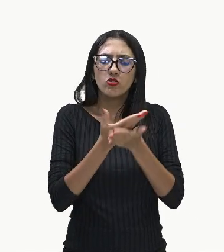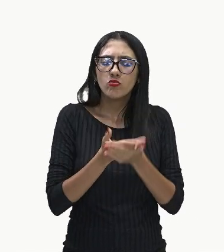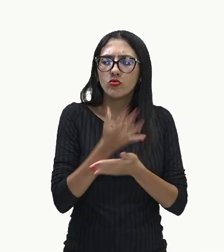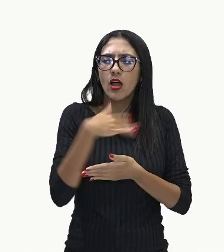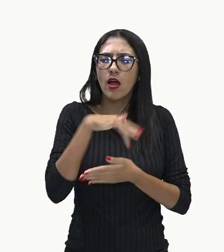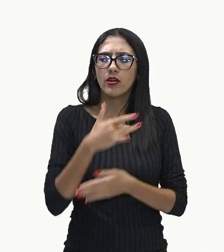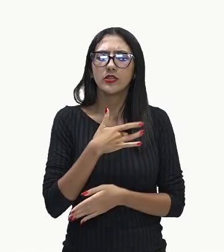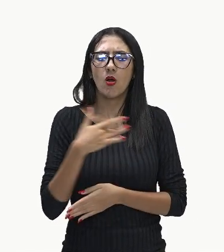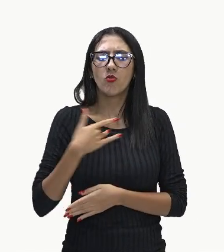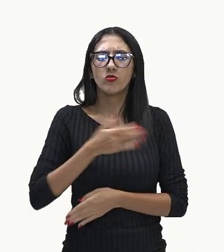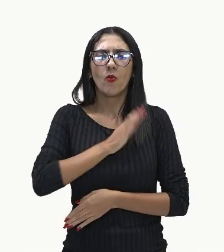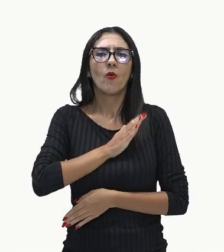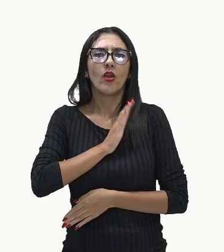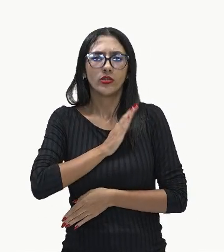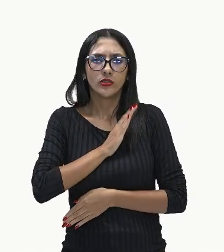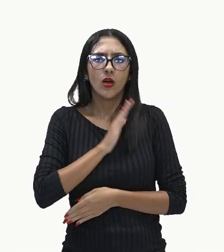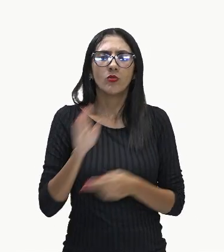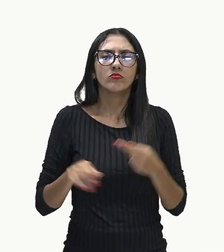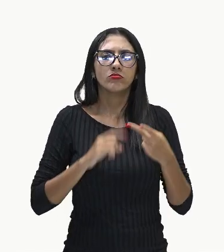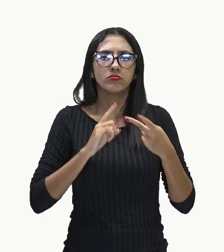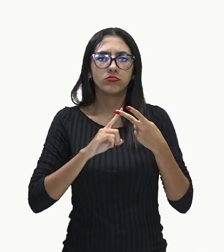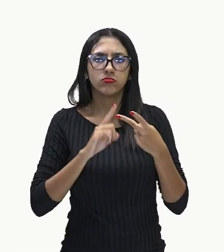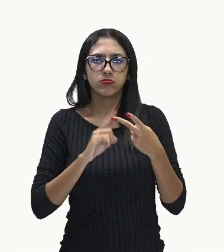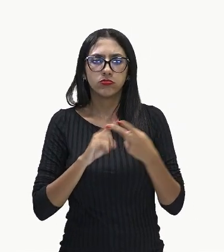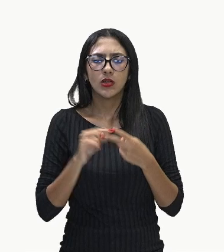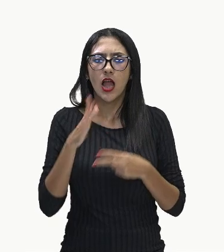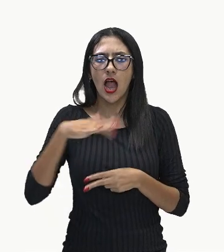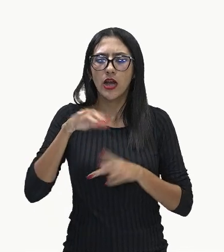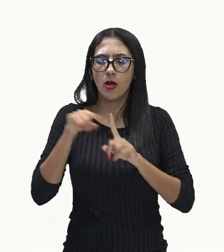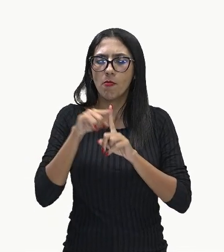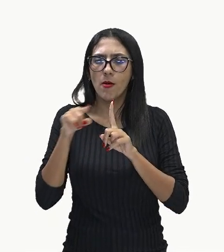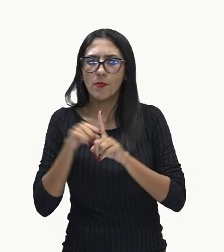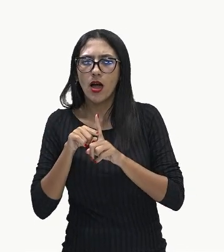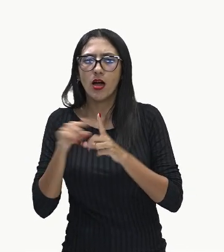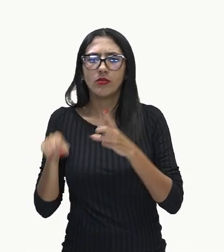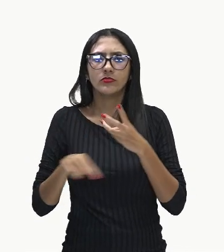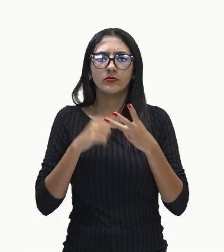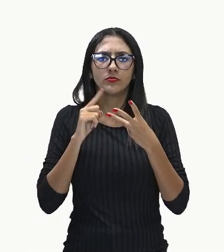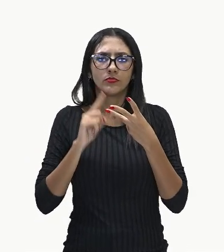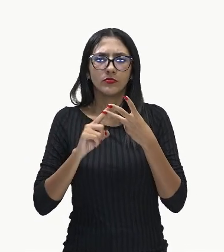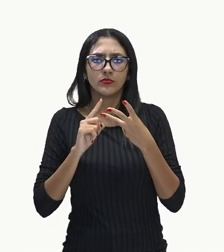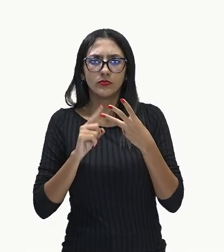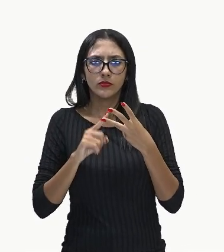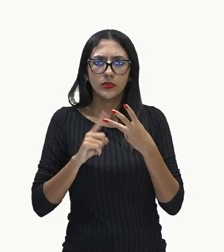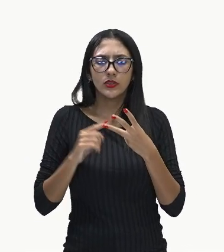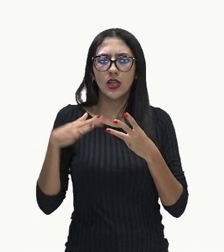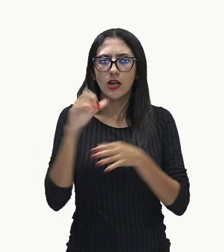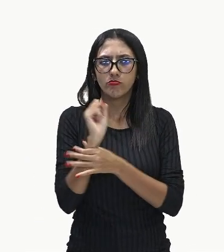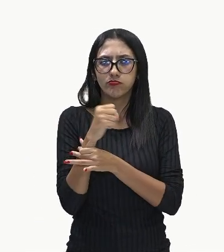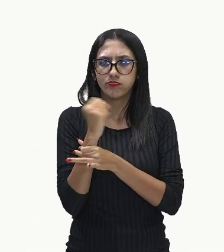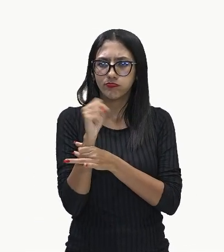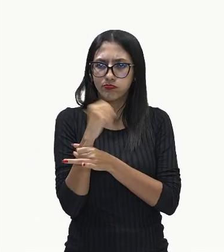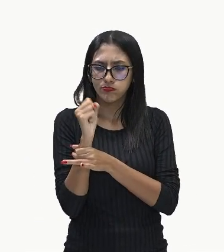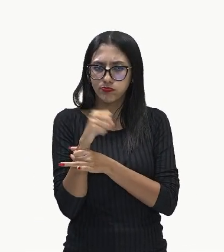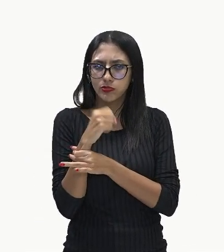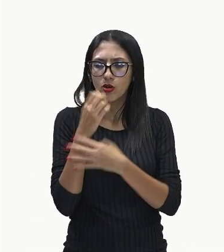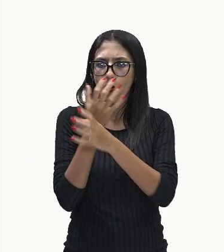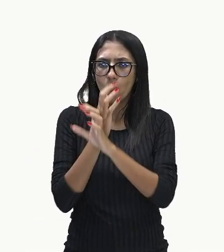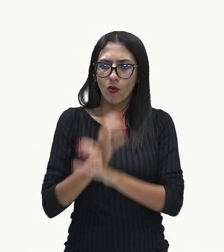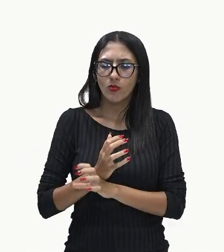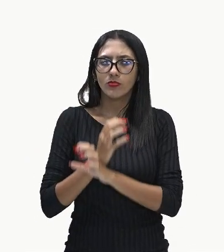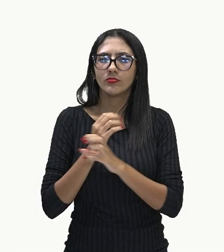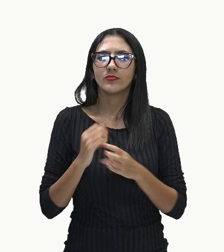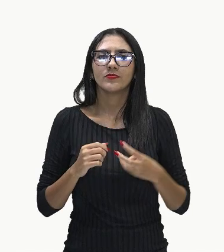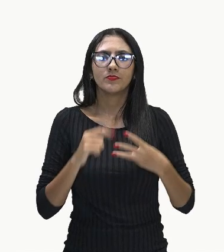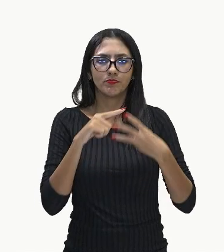de obstetrícia e 150 para a de ortopedia. A equipe organizadora do congresso quer fazer uma pesquisa